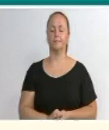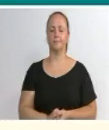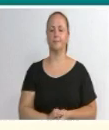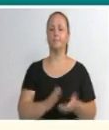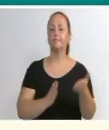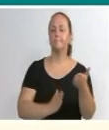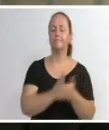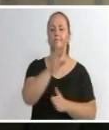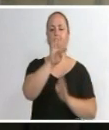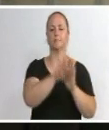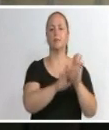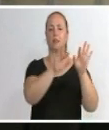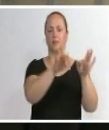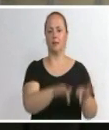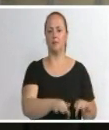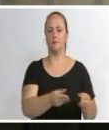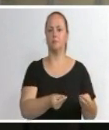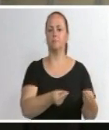Aprovada a redação final.